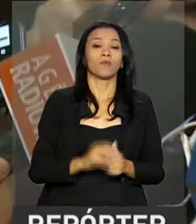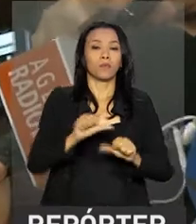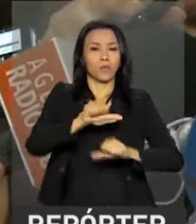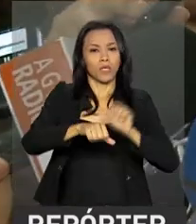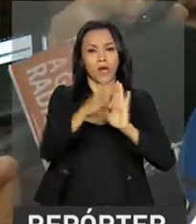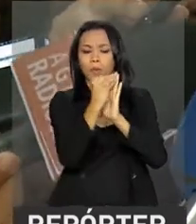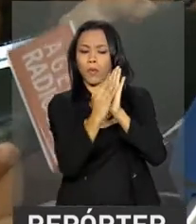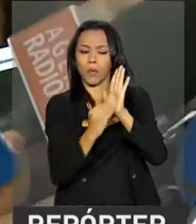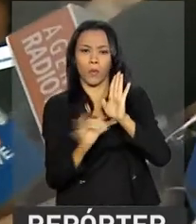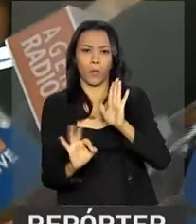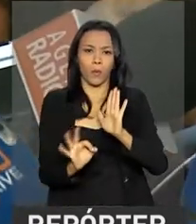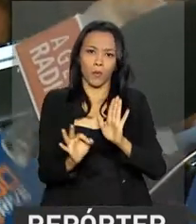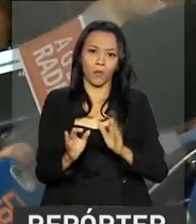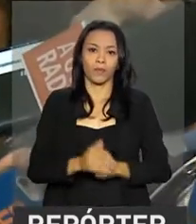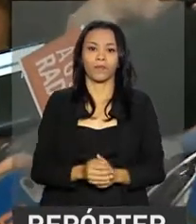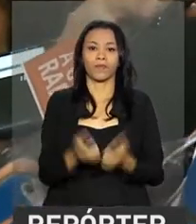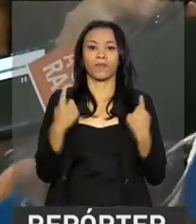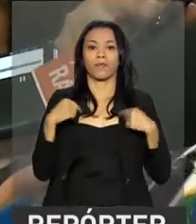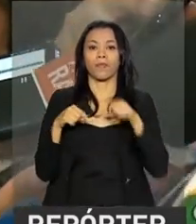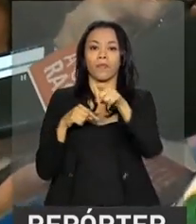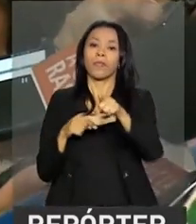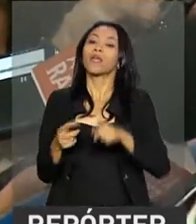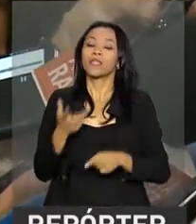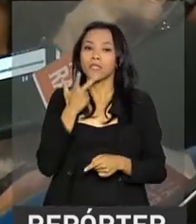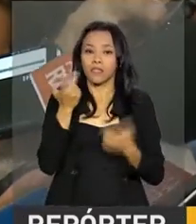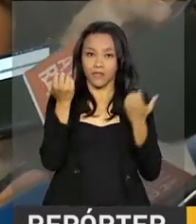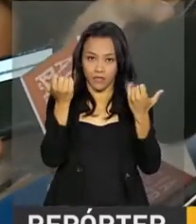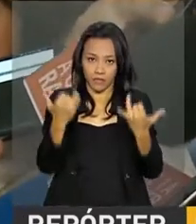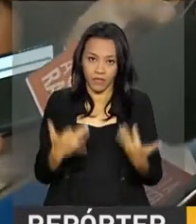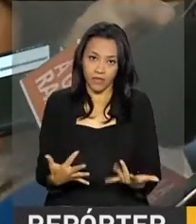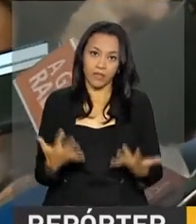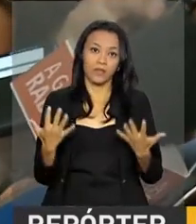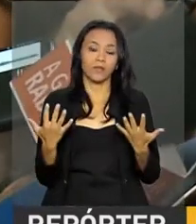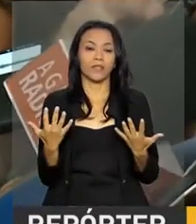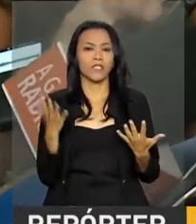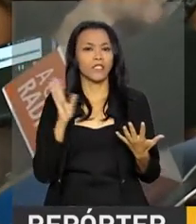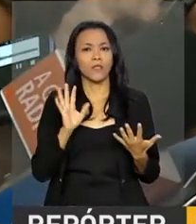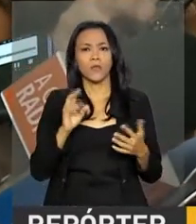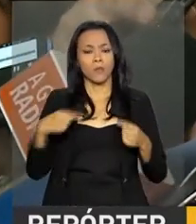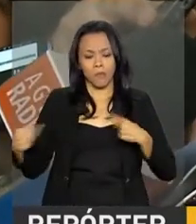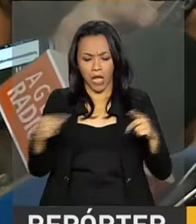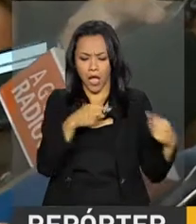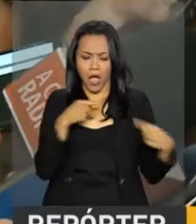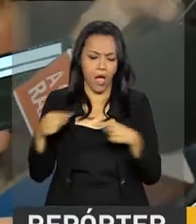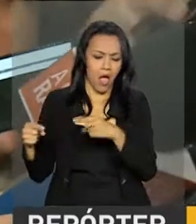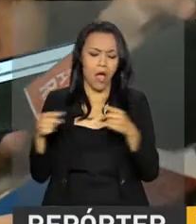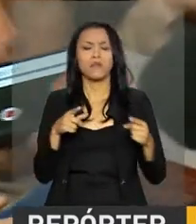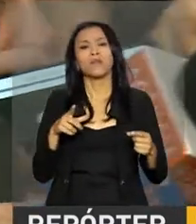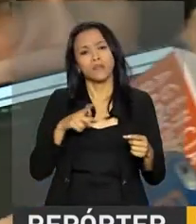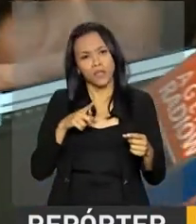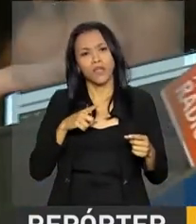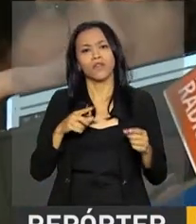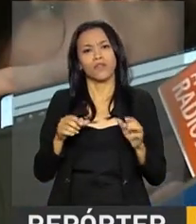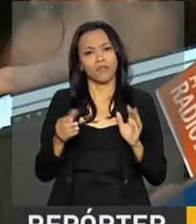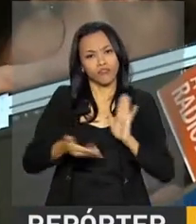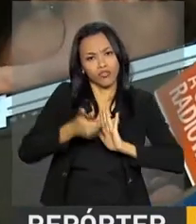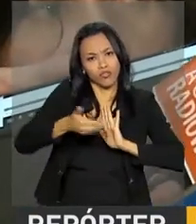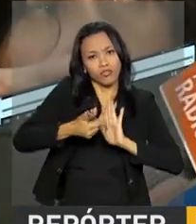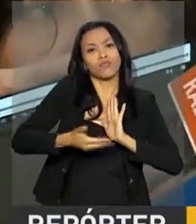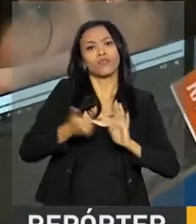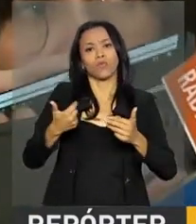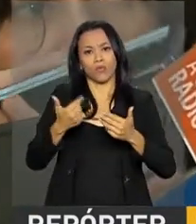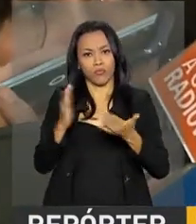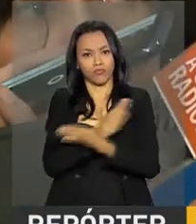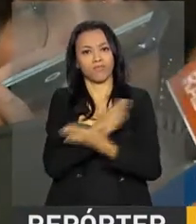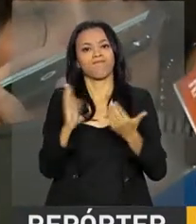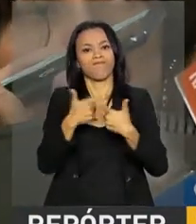a princípio não estará aberta não o que se discutiu foi uma modificação ponto alto é mais que